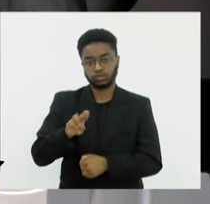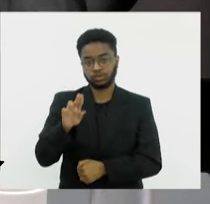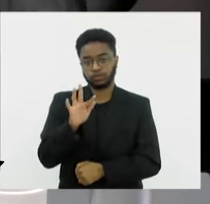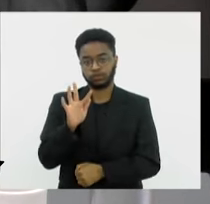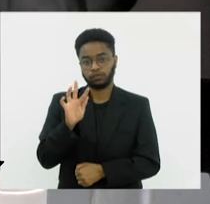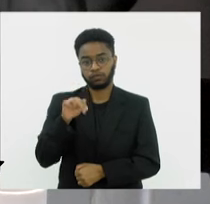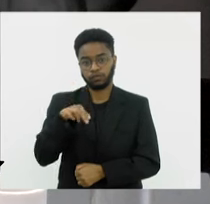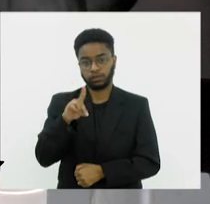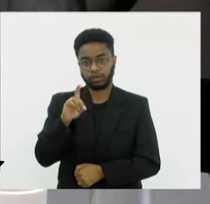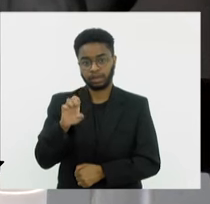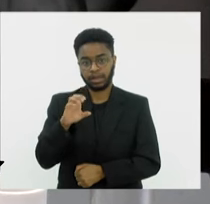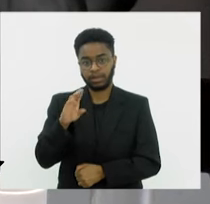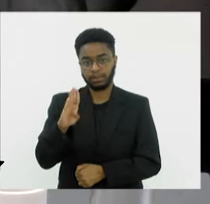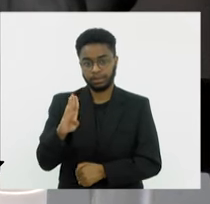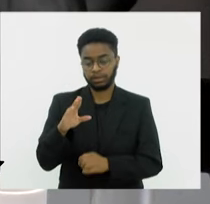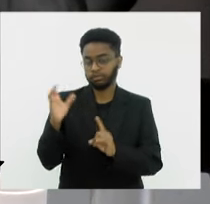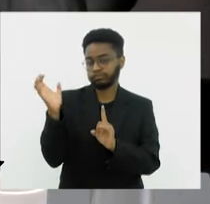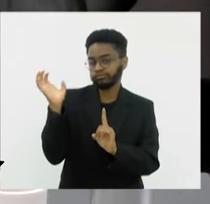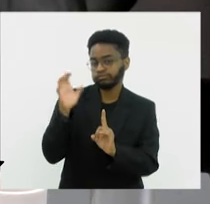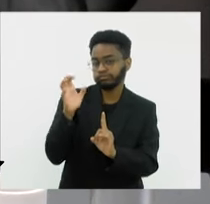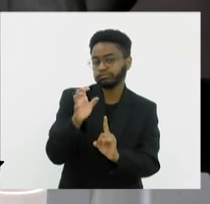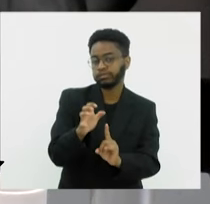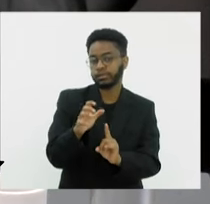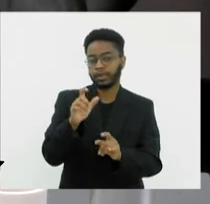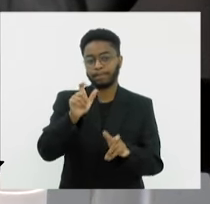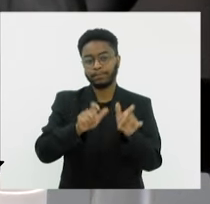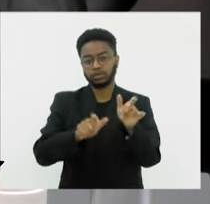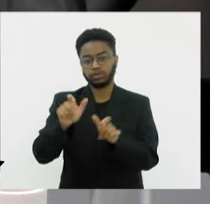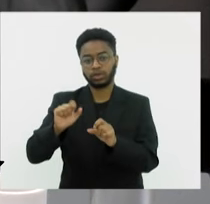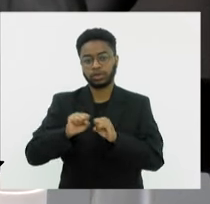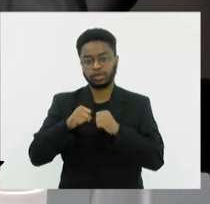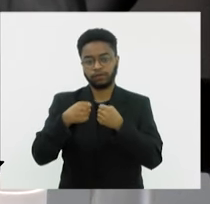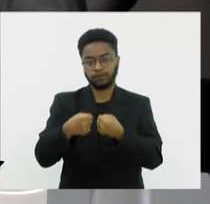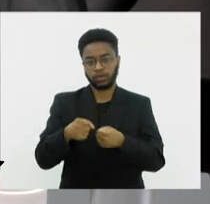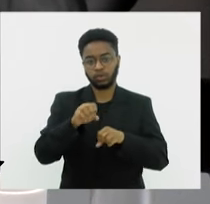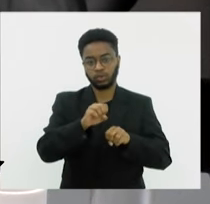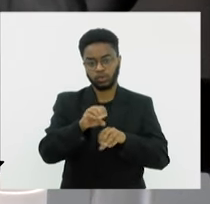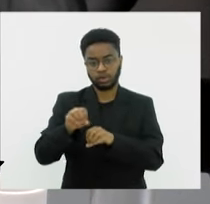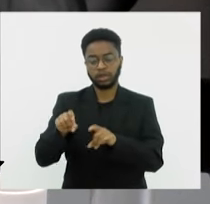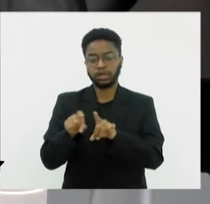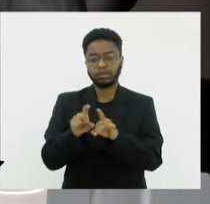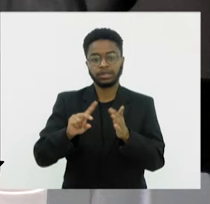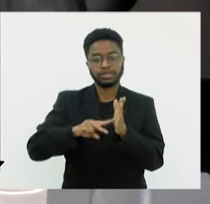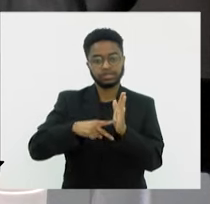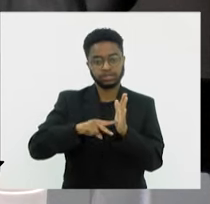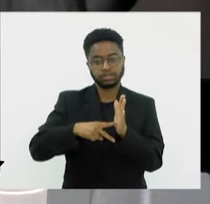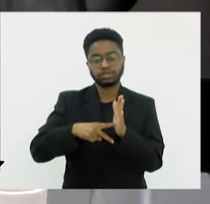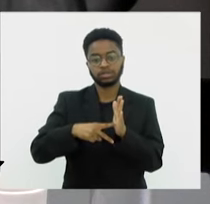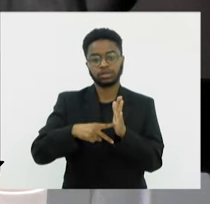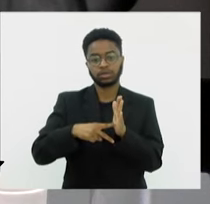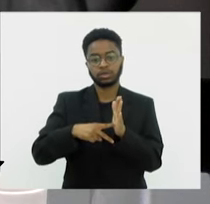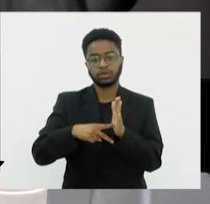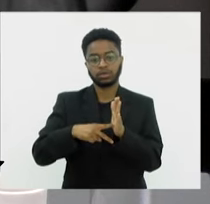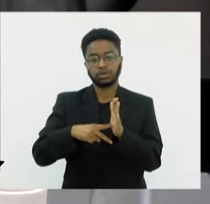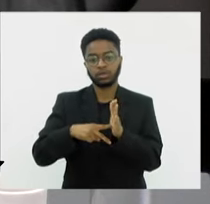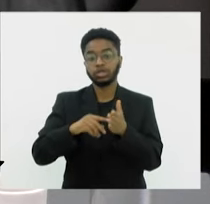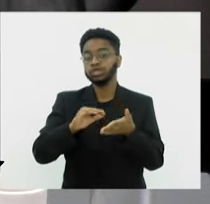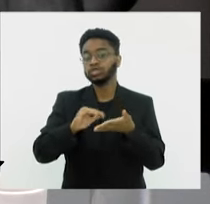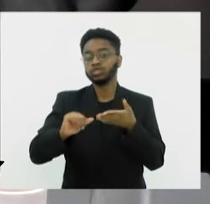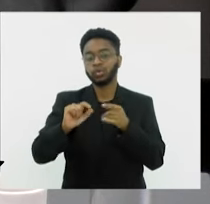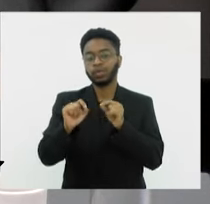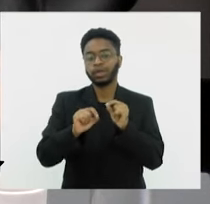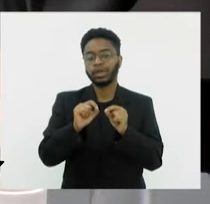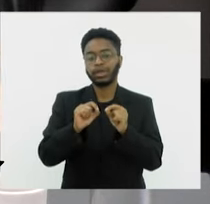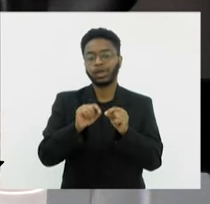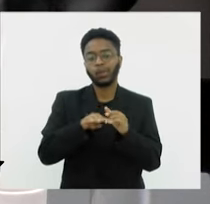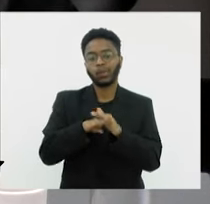sob pressão, né, de todos aqueles que defendem a educação, inclusive o sindicato, ele cortou o vício de